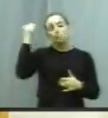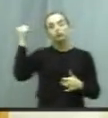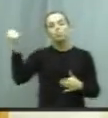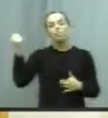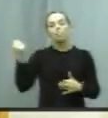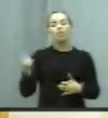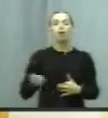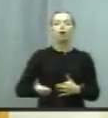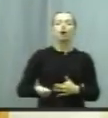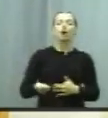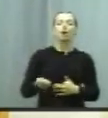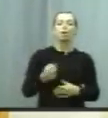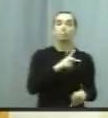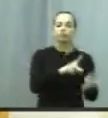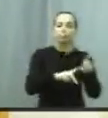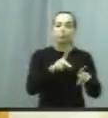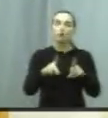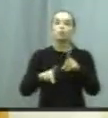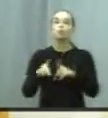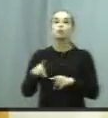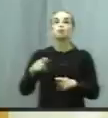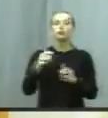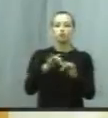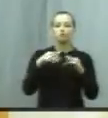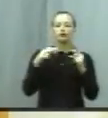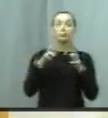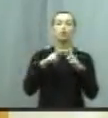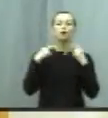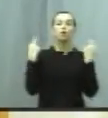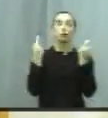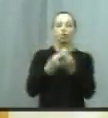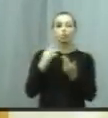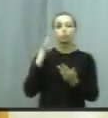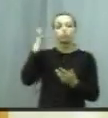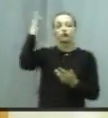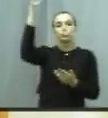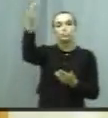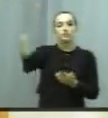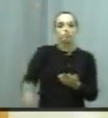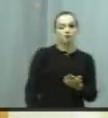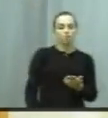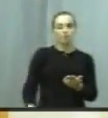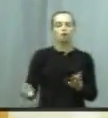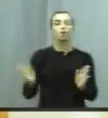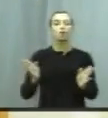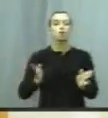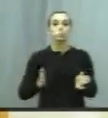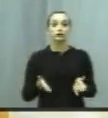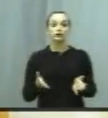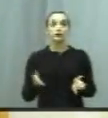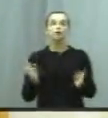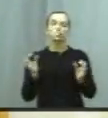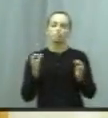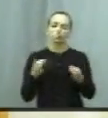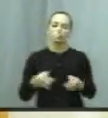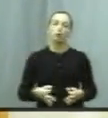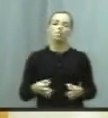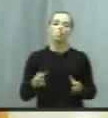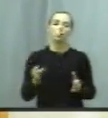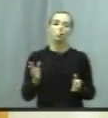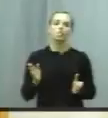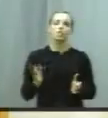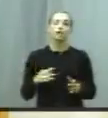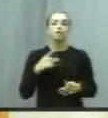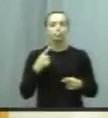na próxima sessão se de fato isso se resolveu penso que é muito sério a gente vem discutindo aqui há algum